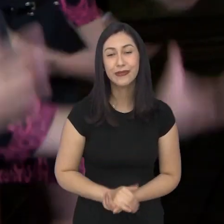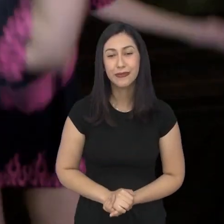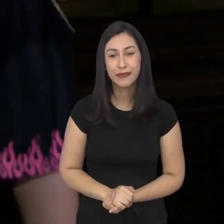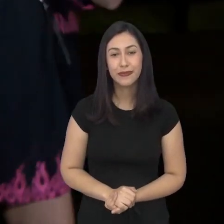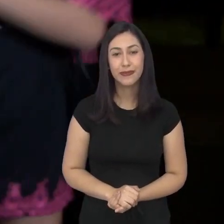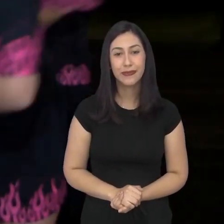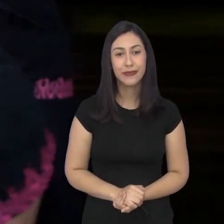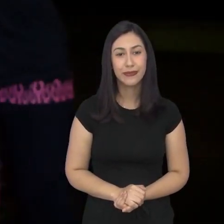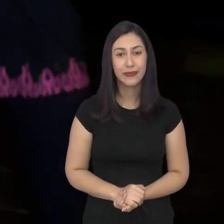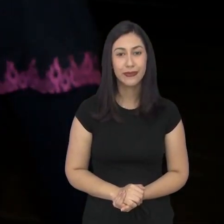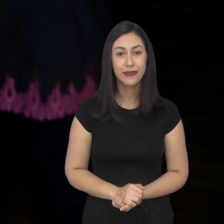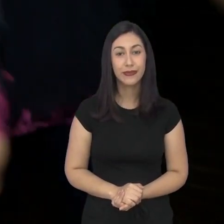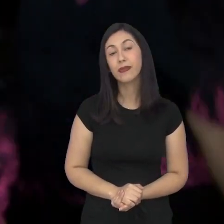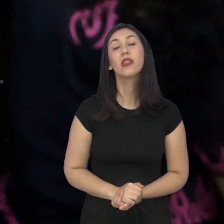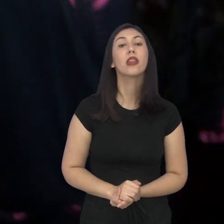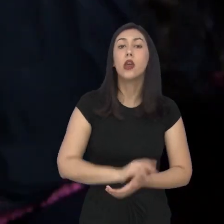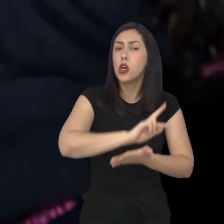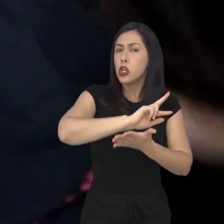futuro.